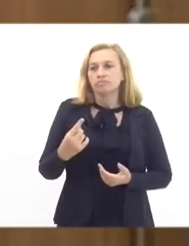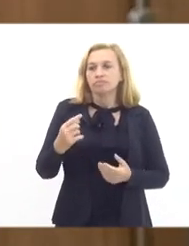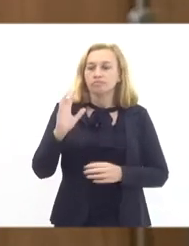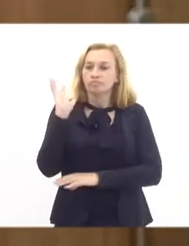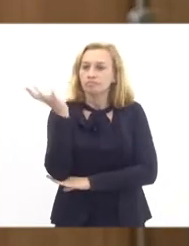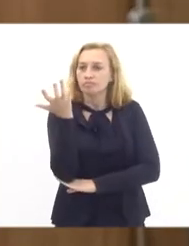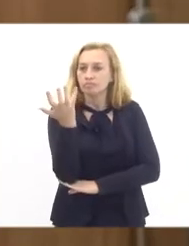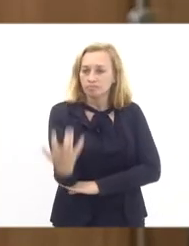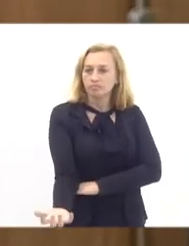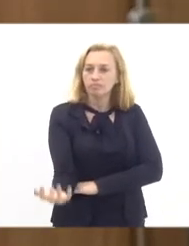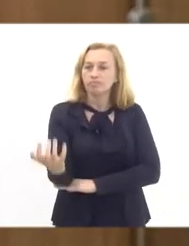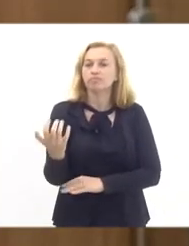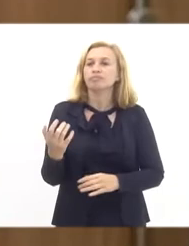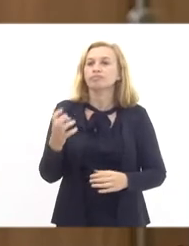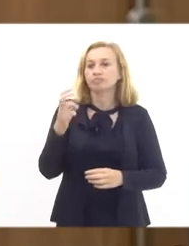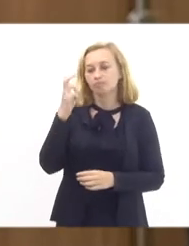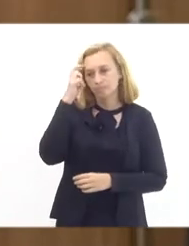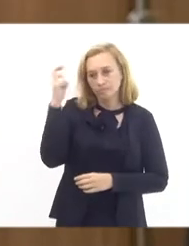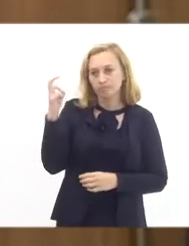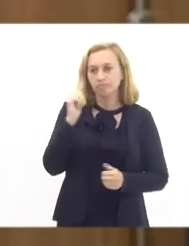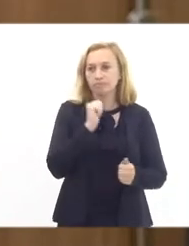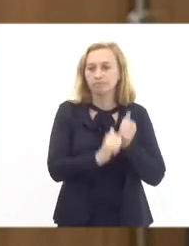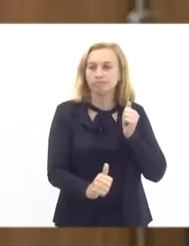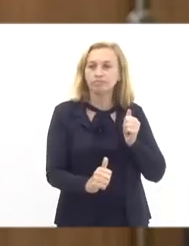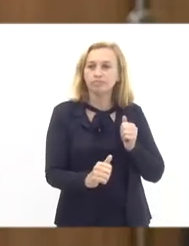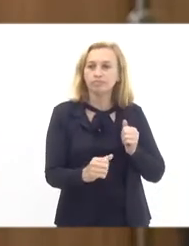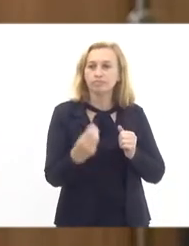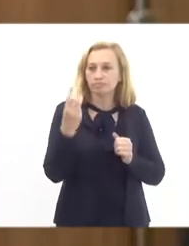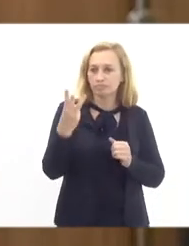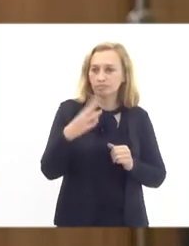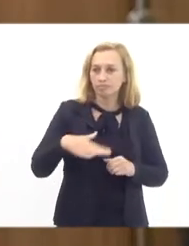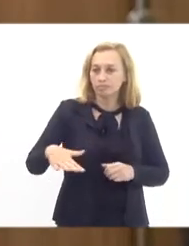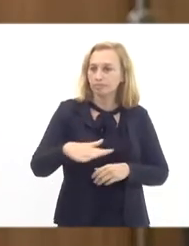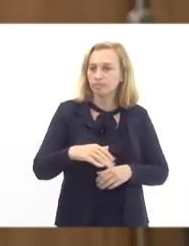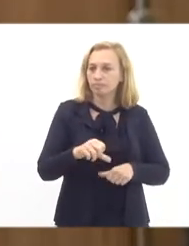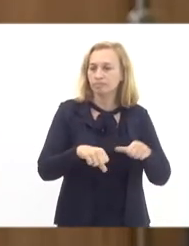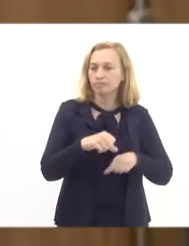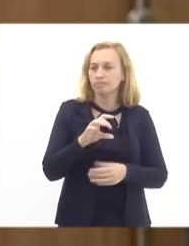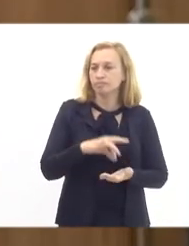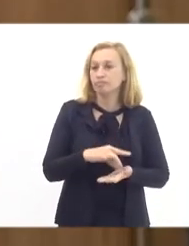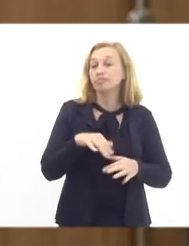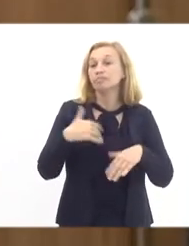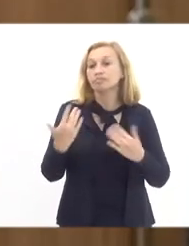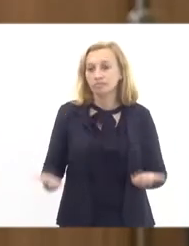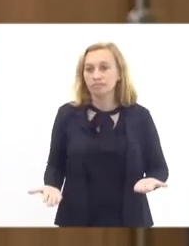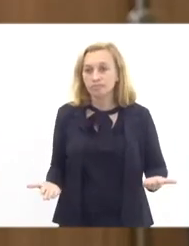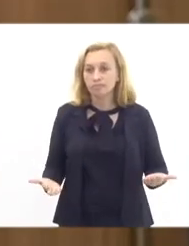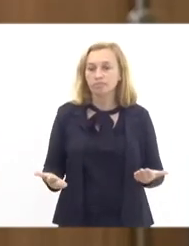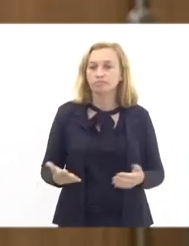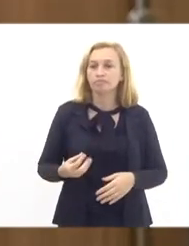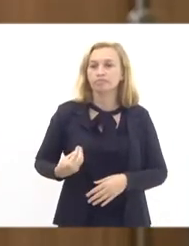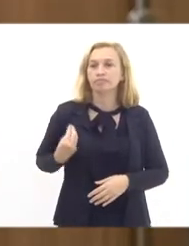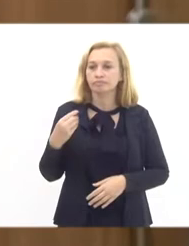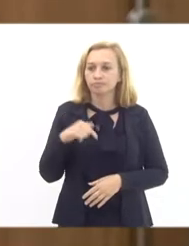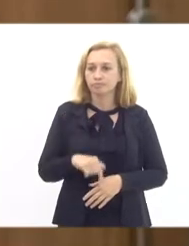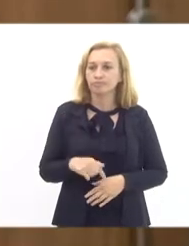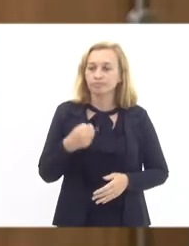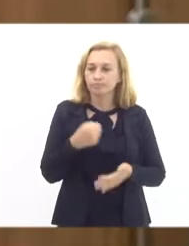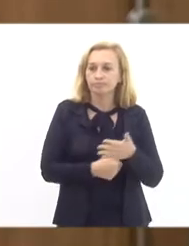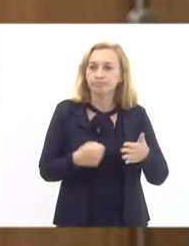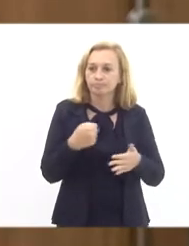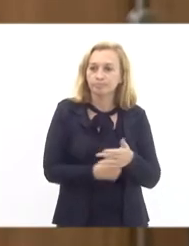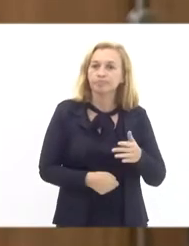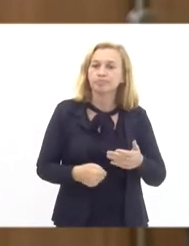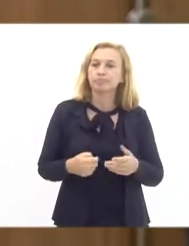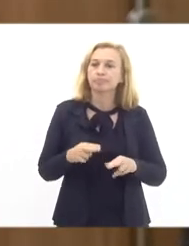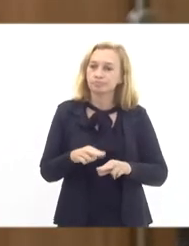as três áreas que realmente conseguem fazer alguma mudança real. Então, eu estou aqui por lutar por